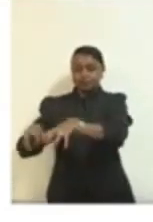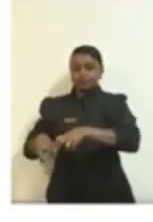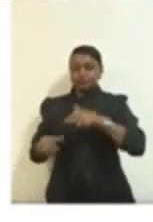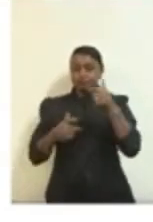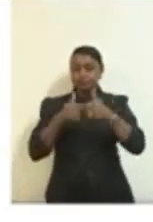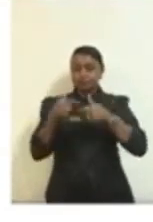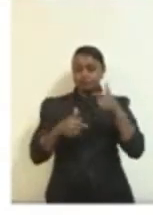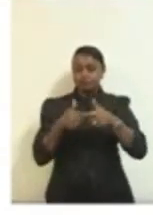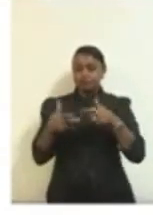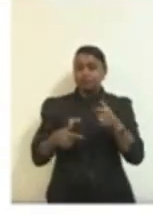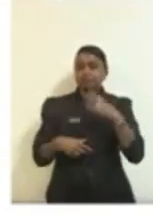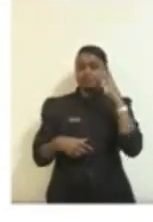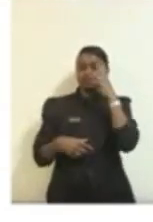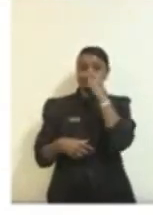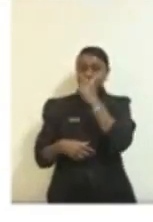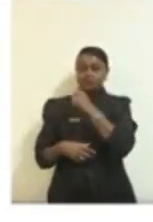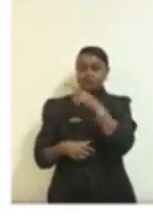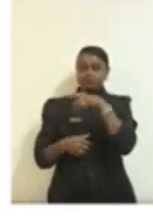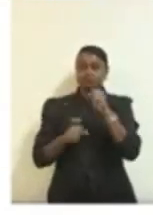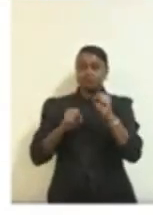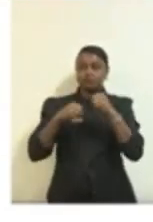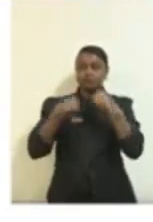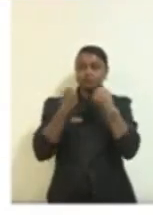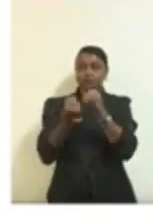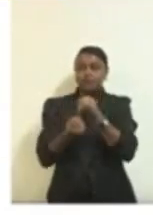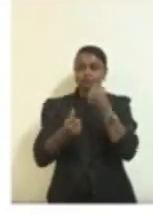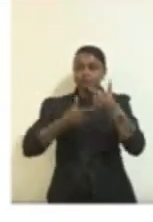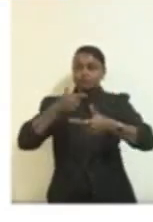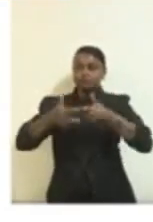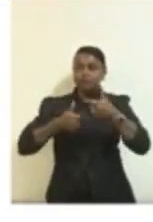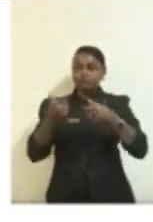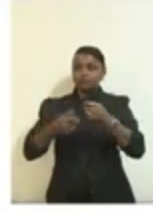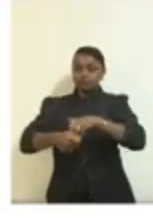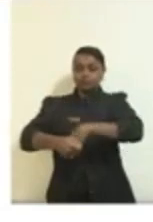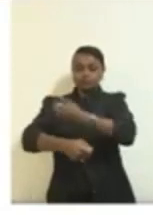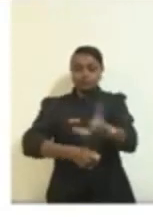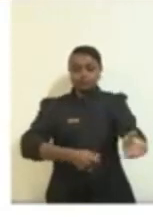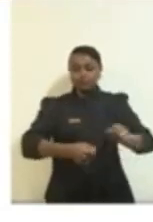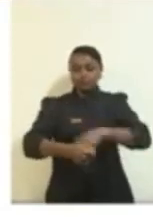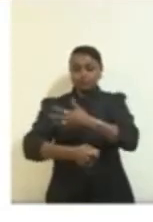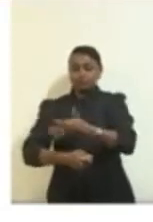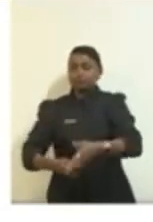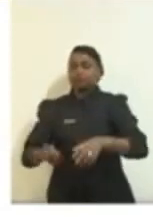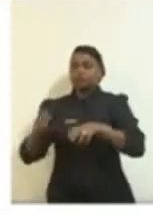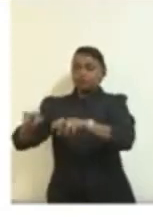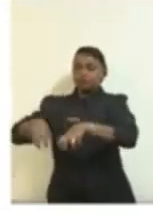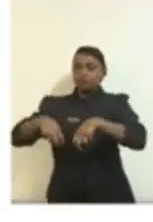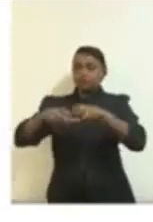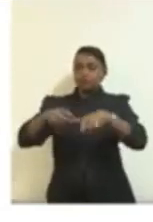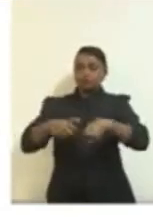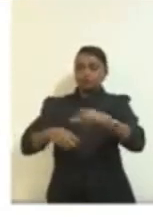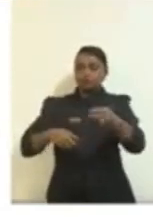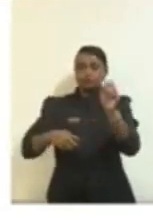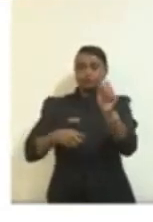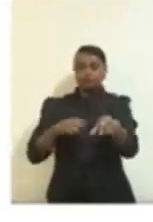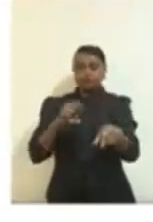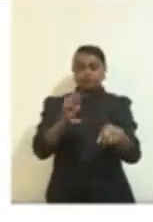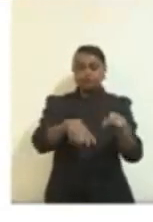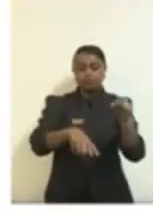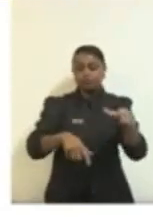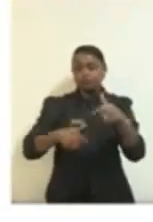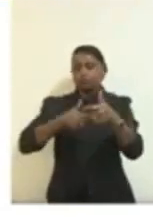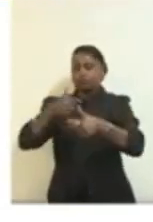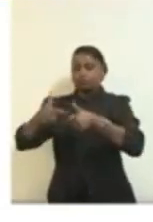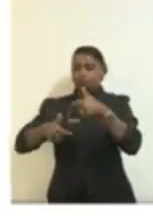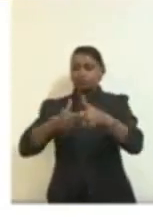Vocês podem ir para uma loja de agropecuária para comprar sementes para restaurar um campo, mas não tem. Vai te vender espécies exóticas que não